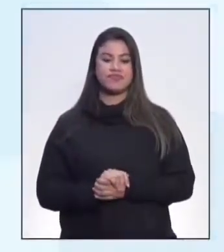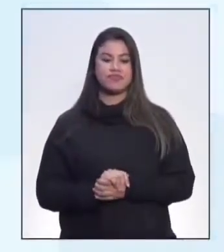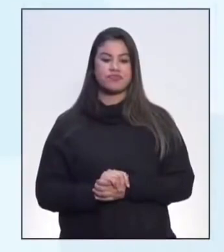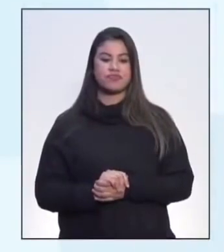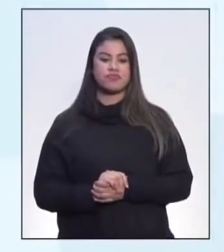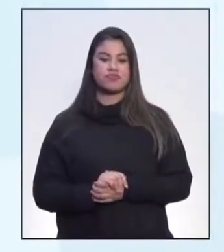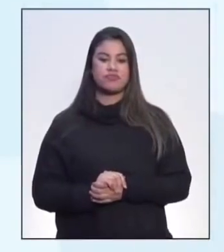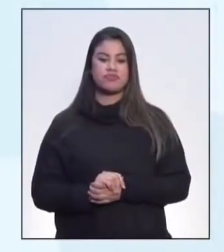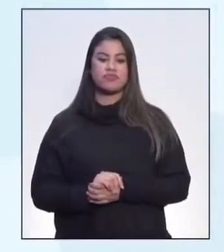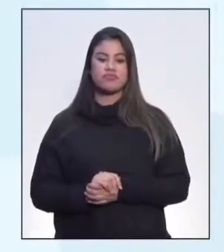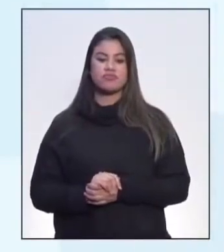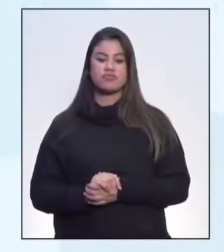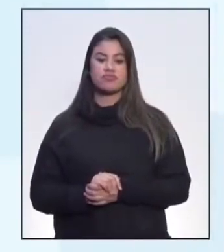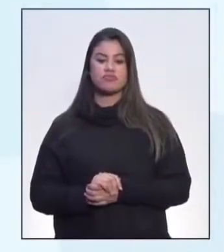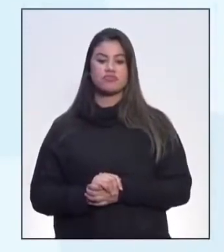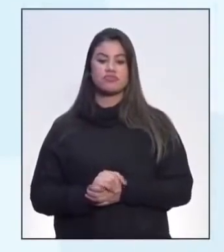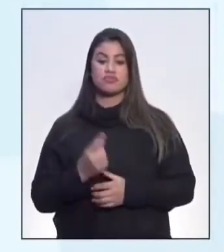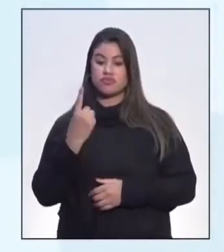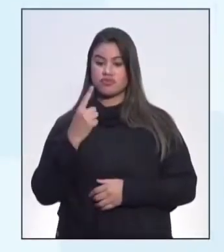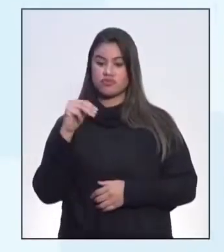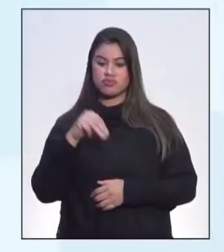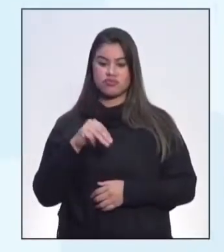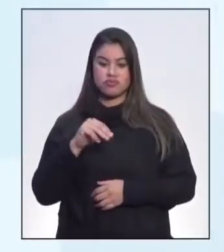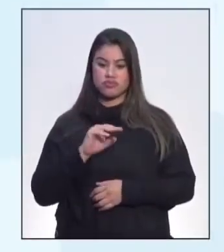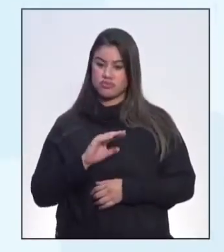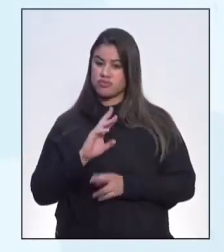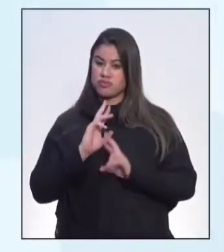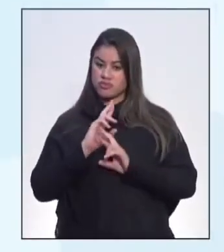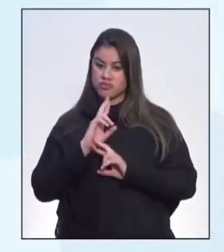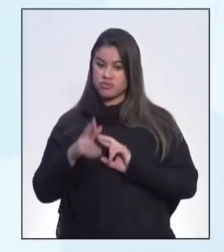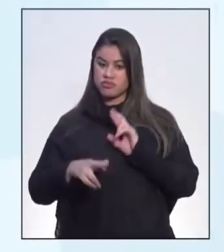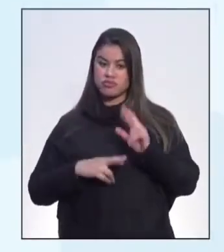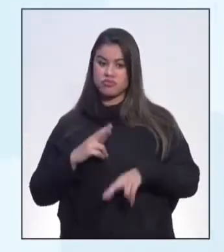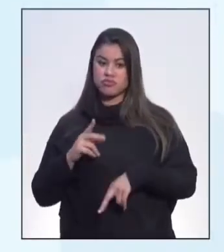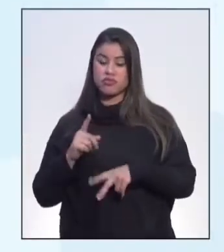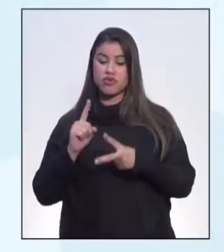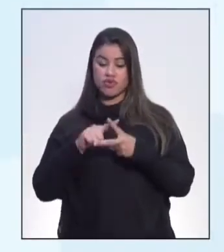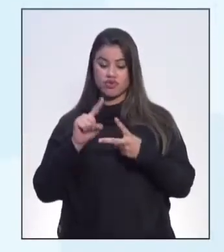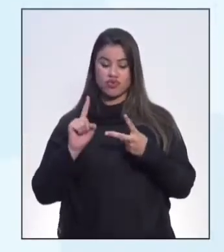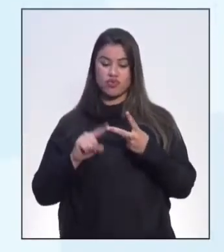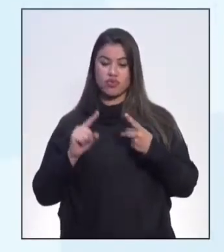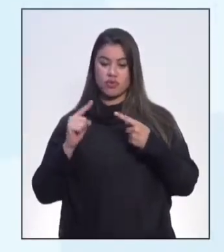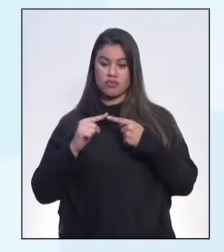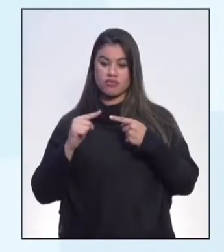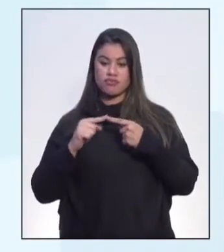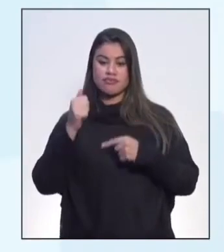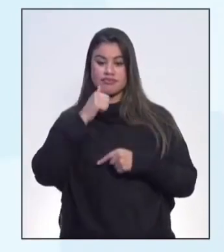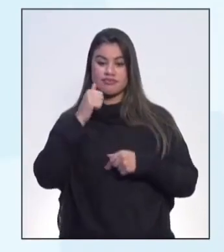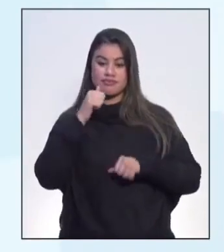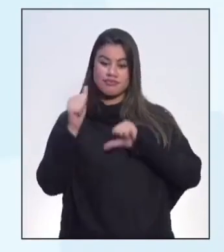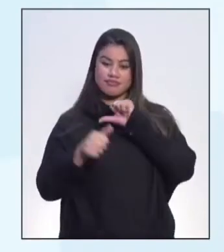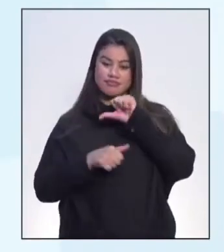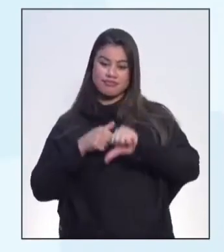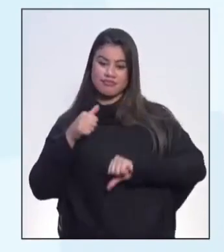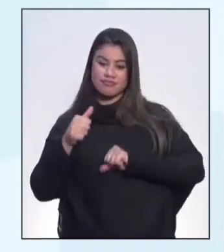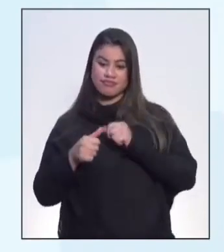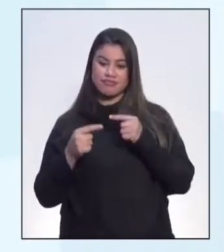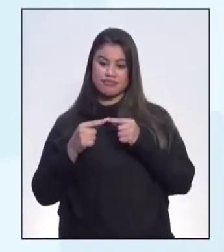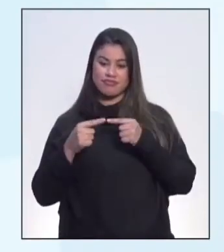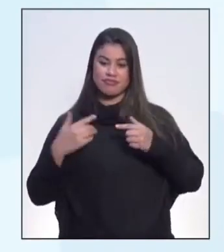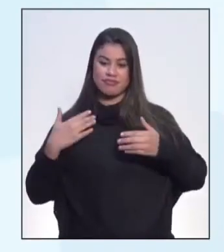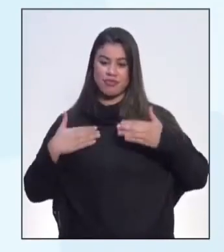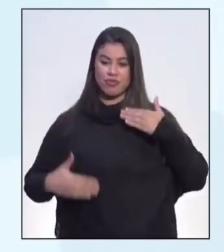rapidinha. 1 minuto só, eu quero saber de vocês aí, ó, 2 mudanças que ocorrem no corpo feminino durante a